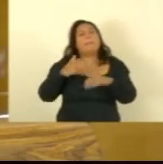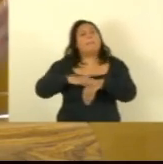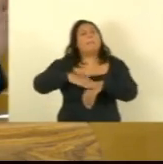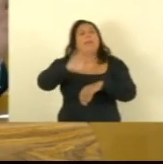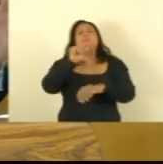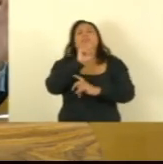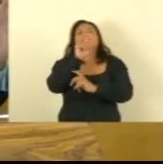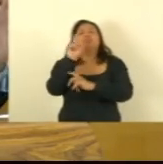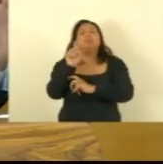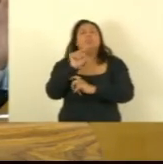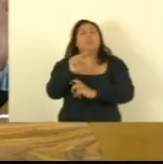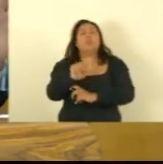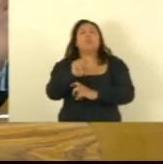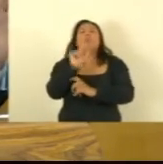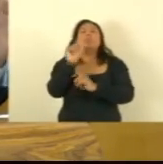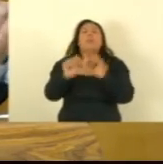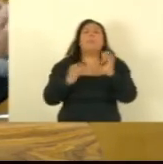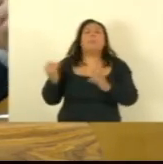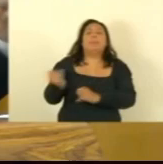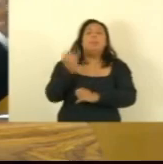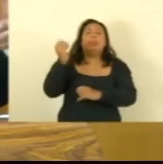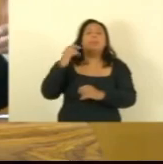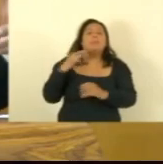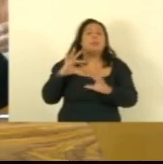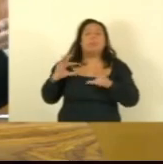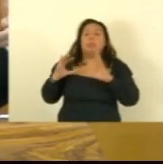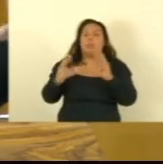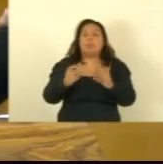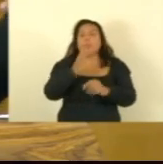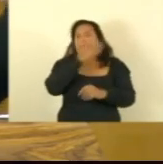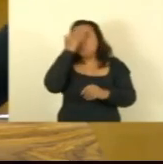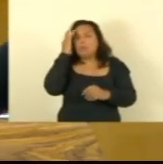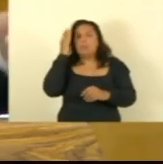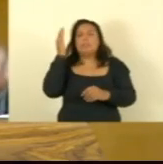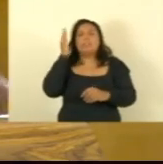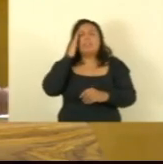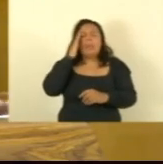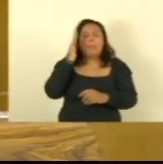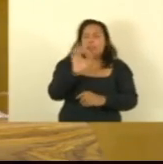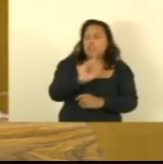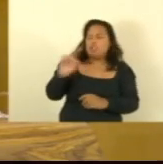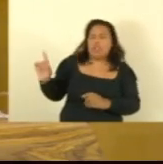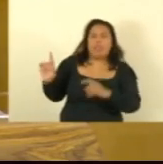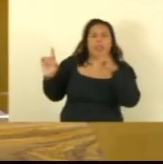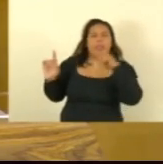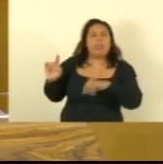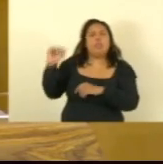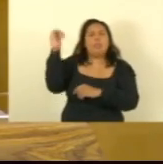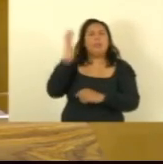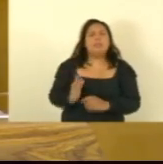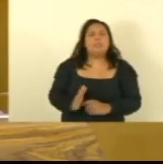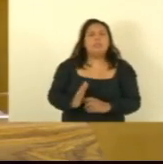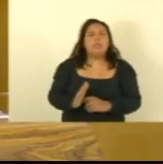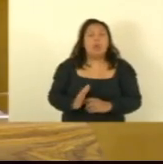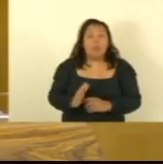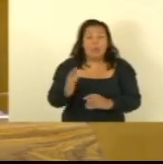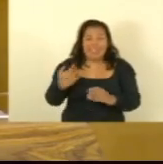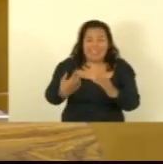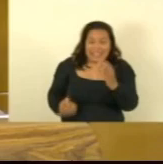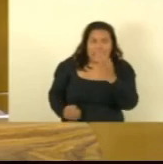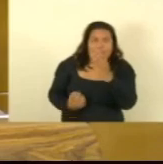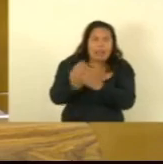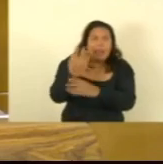ponto importante para todos aqueles que fazem parte da direita nesse país, o que foi montado ali,